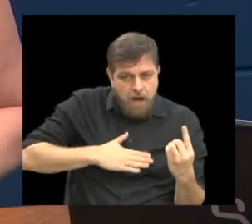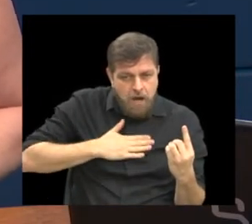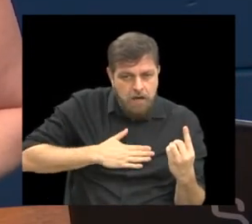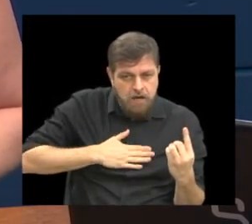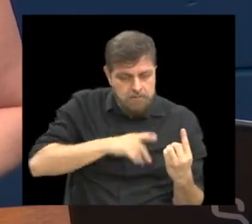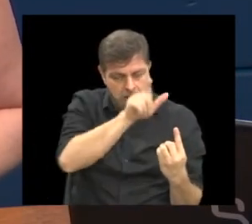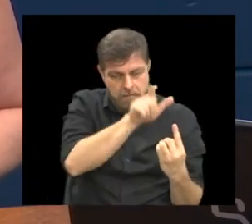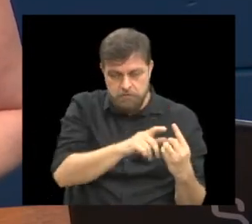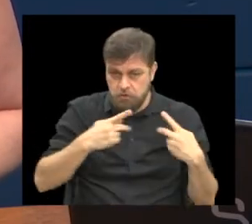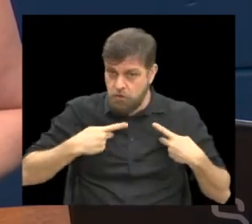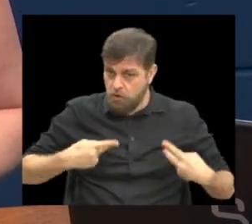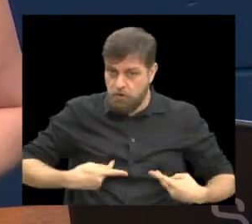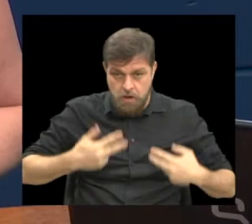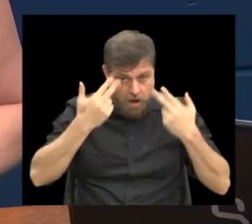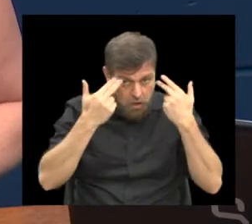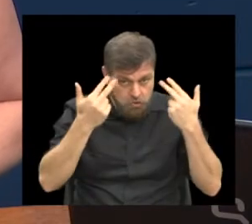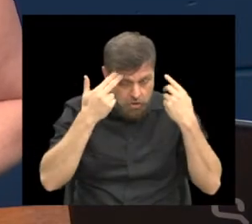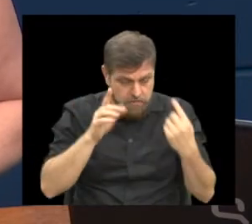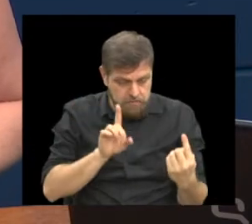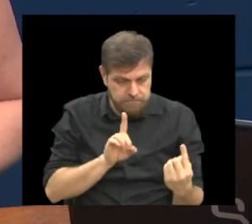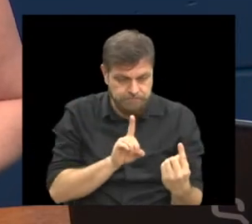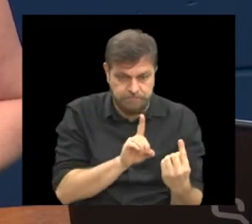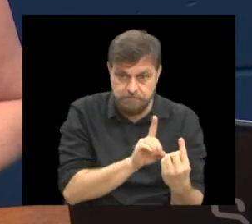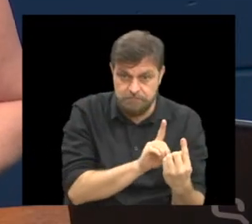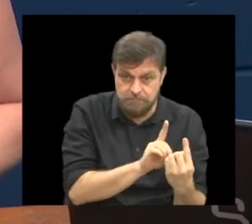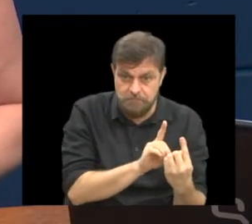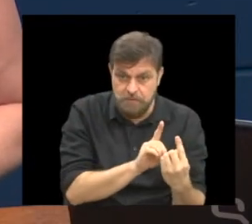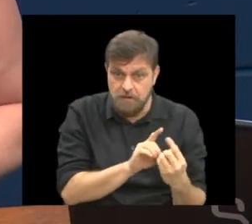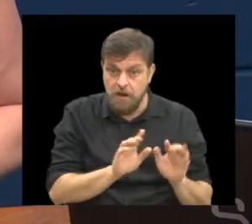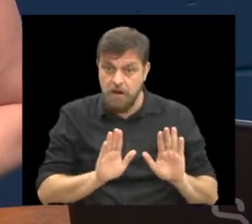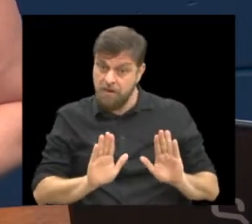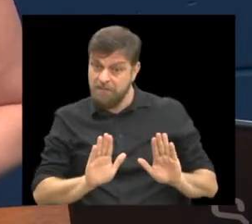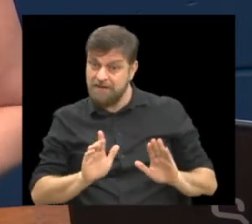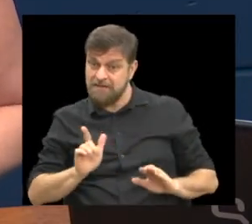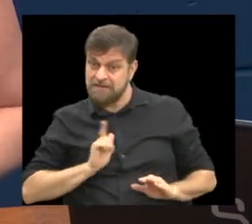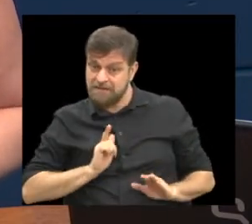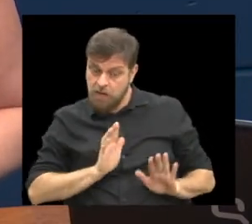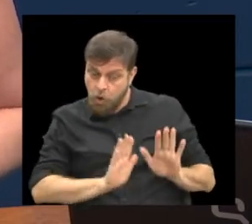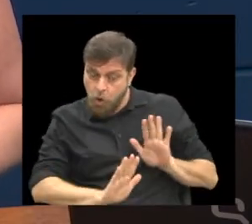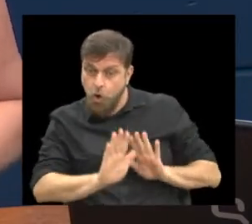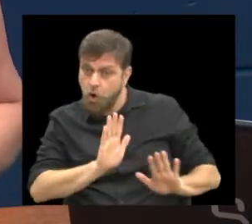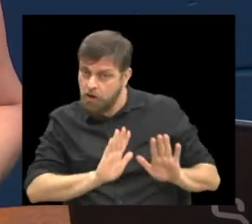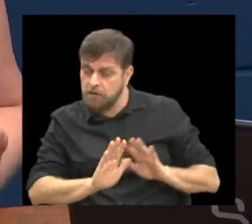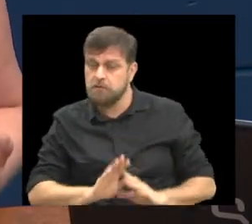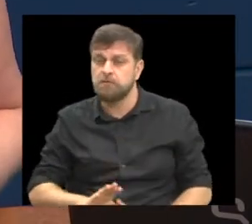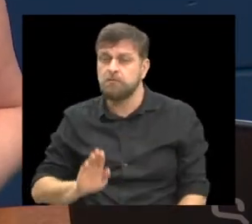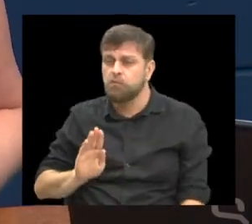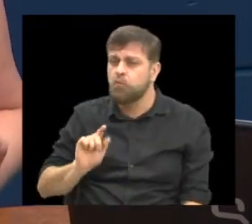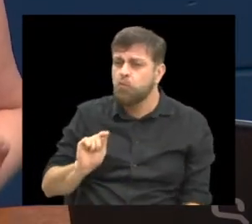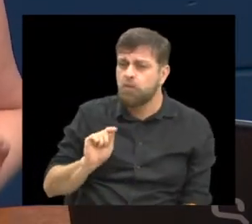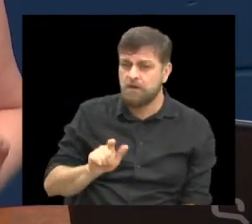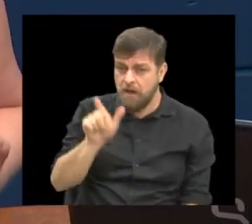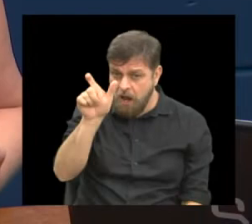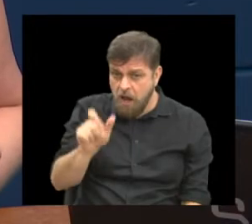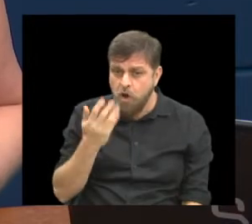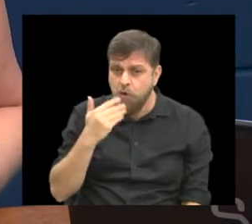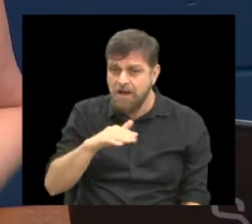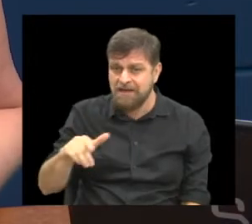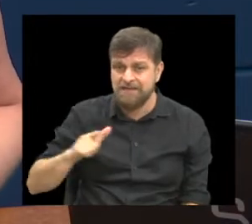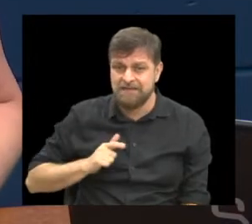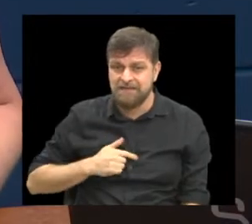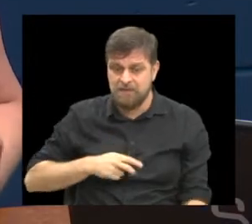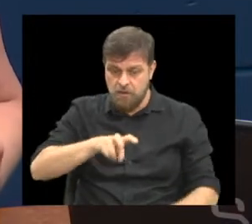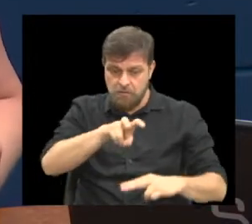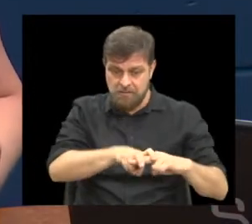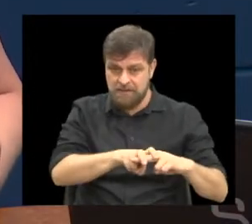humano normal como qualquer outro, né? Mas a gente tem alguns respeitos, como, por exemplo, essa criança pode ser que tenha um lugar para se